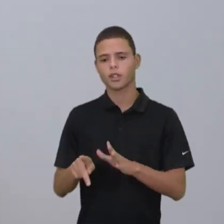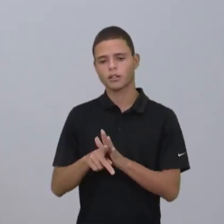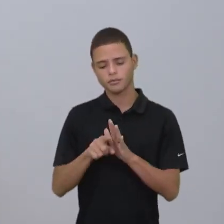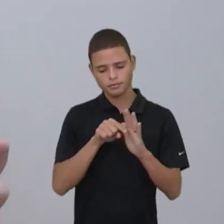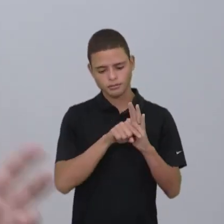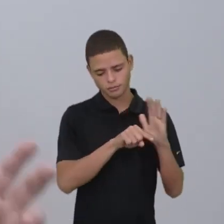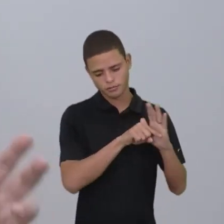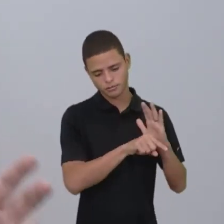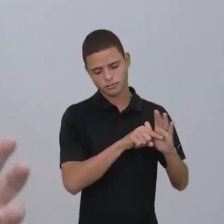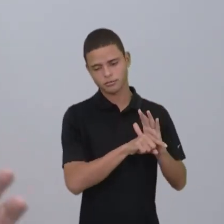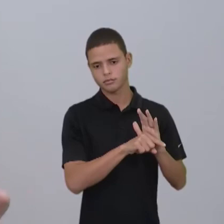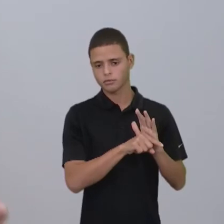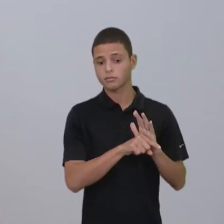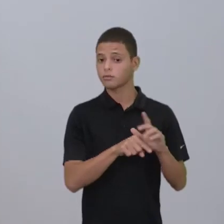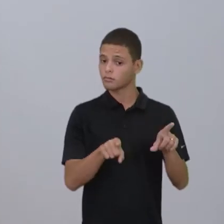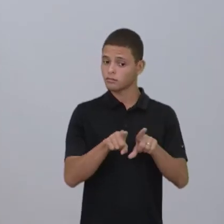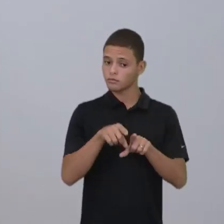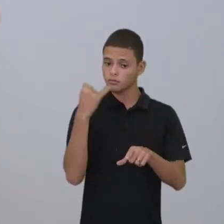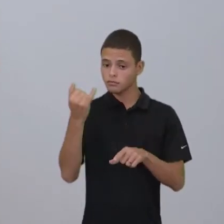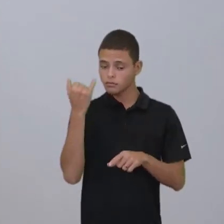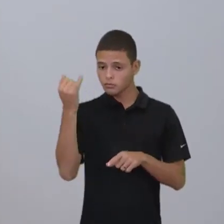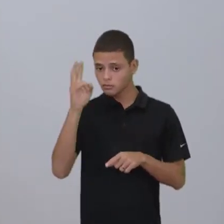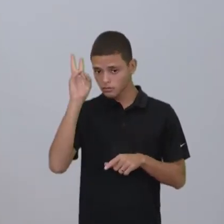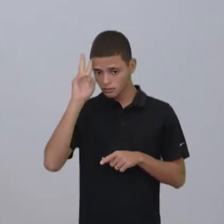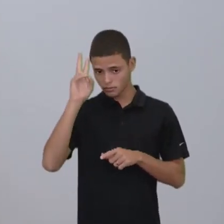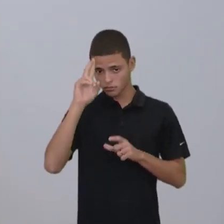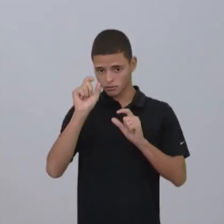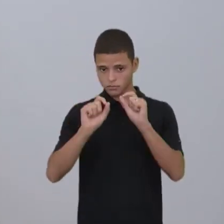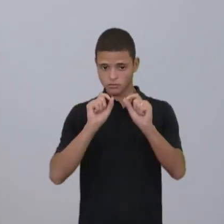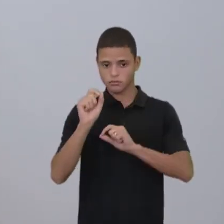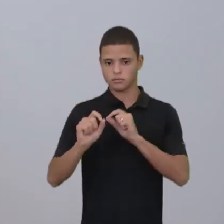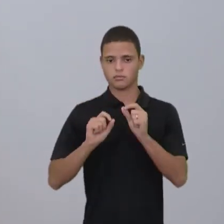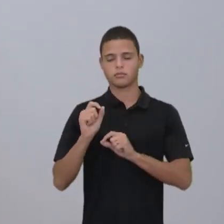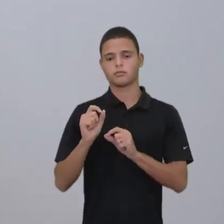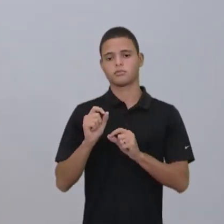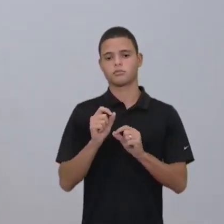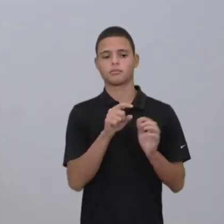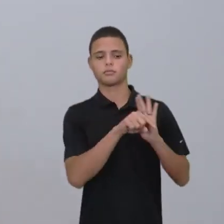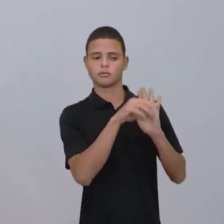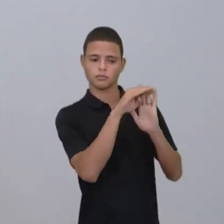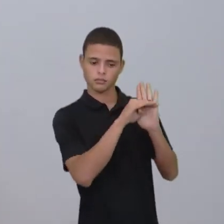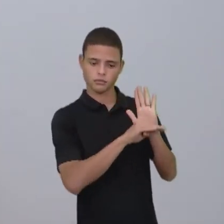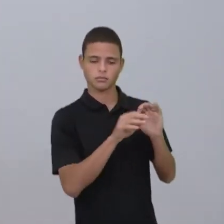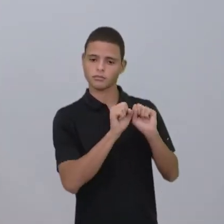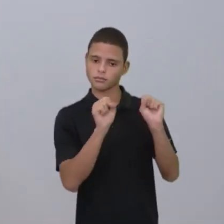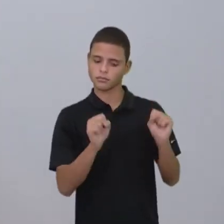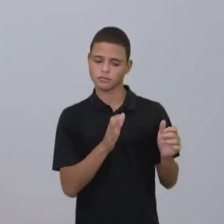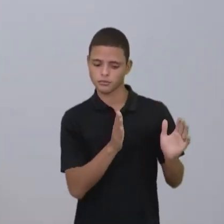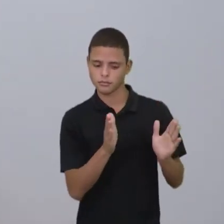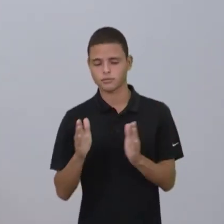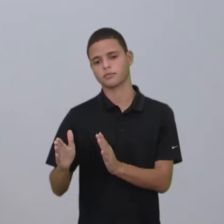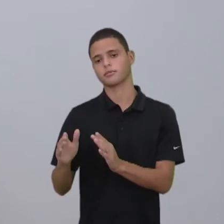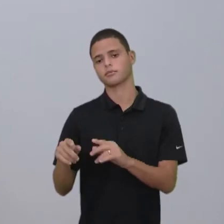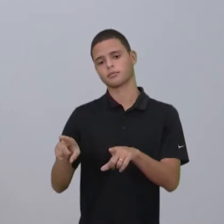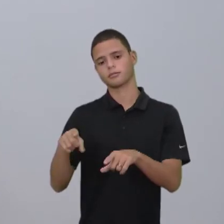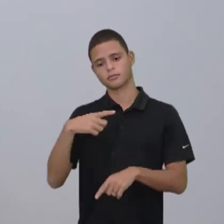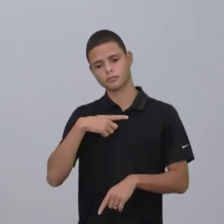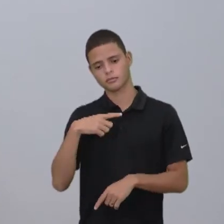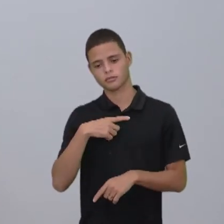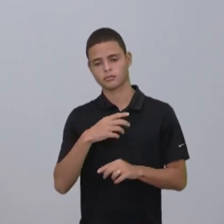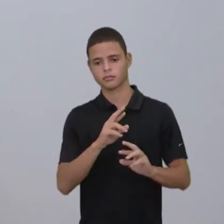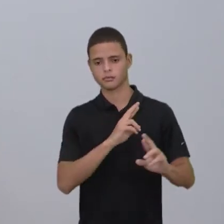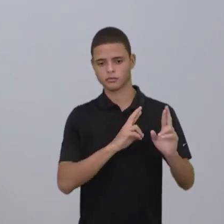né, ressaltar que o diagnóstico de transtornos alimentares, ele é sistemático, né? Então, ele envolve a análise